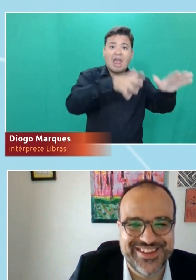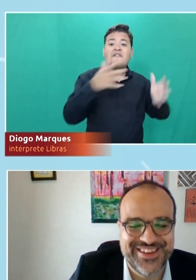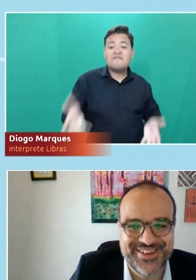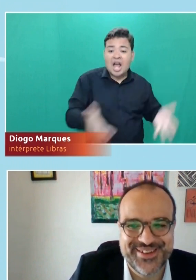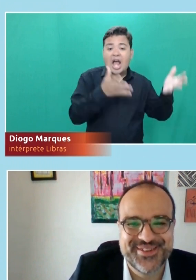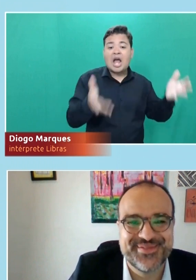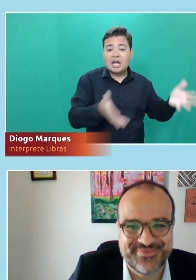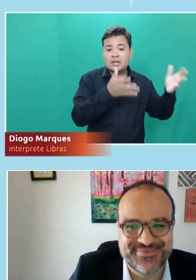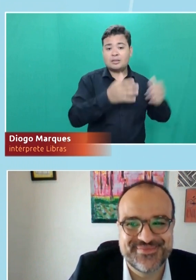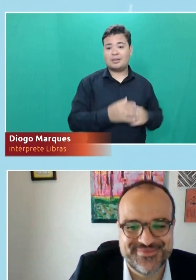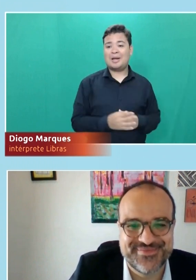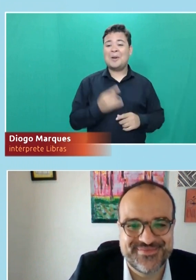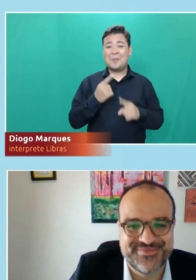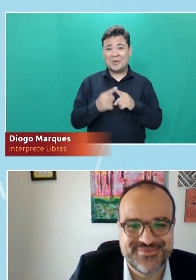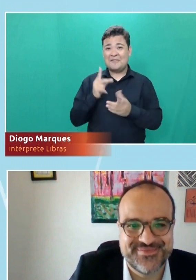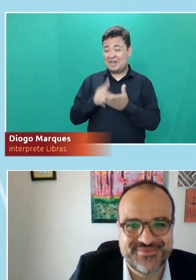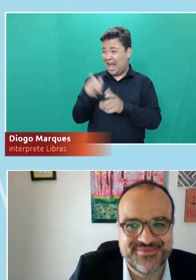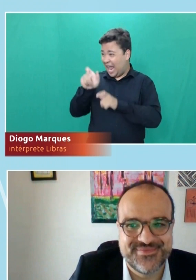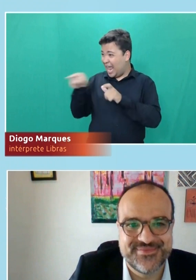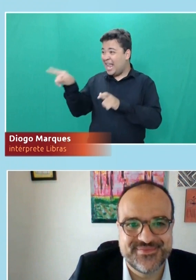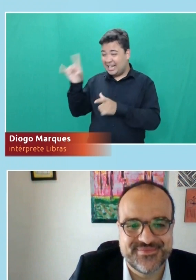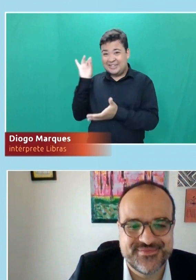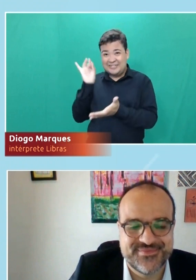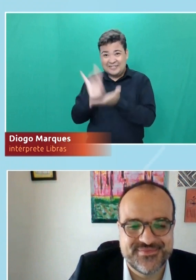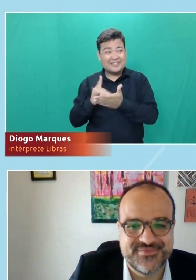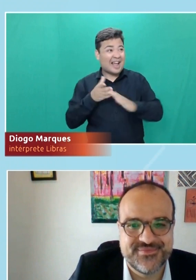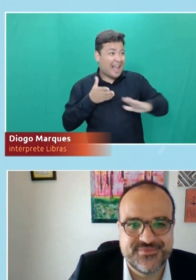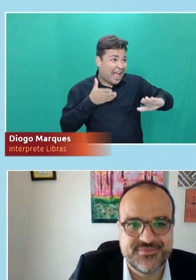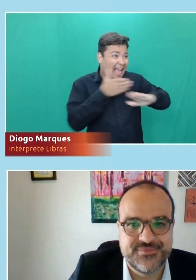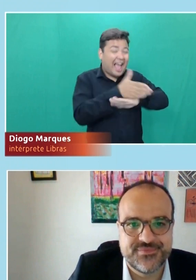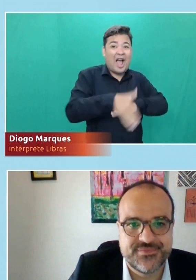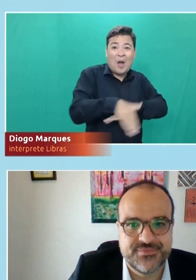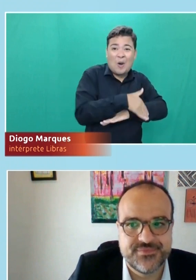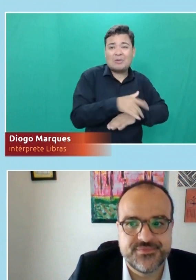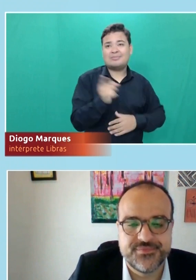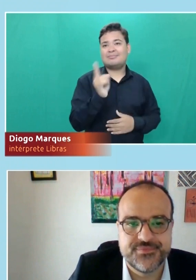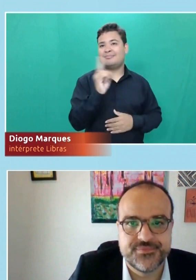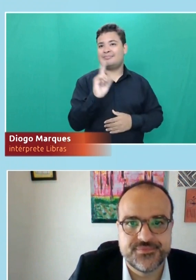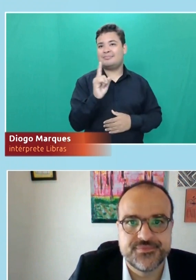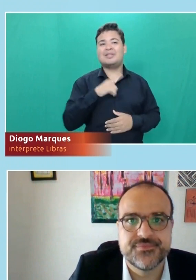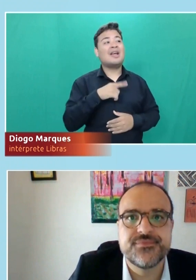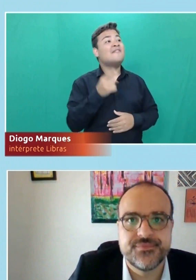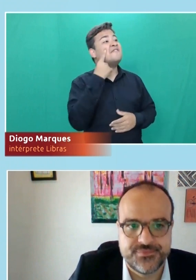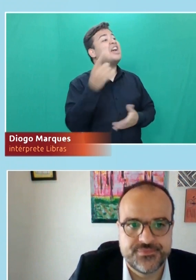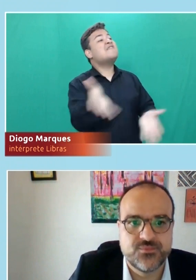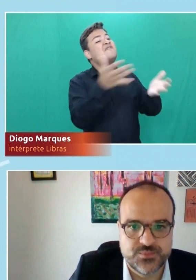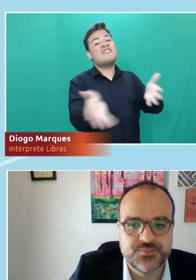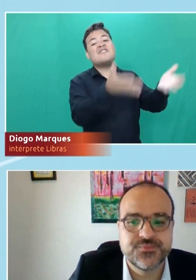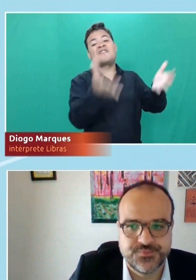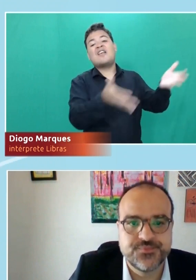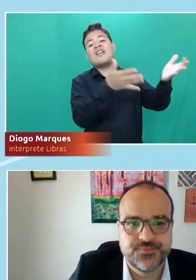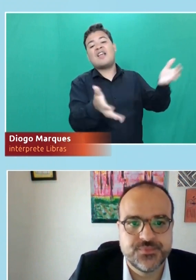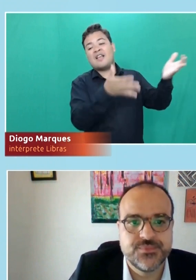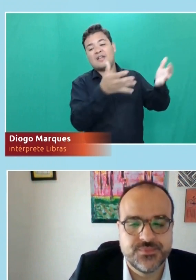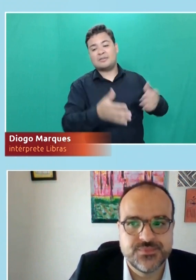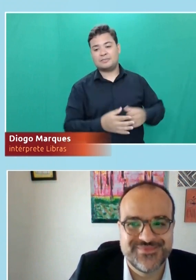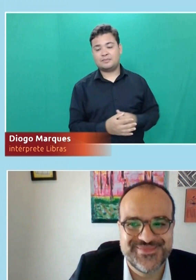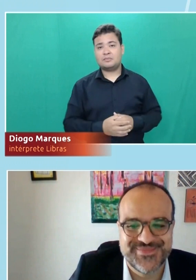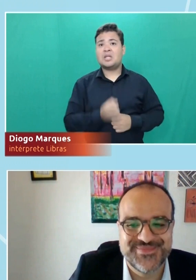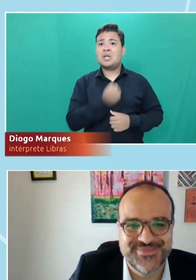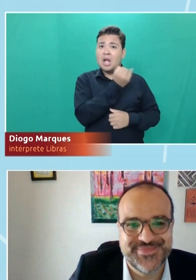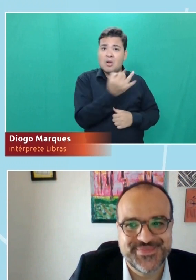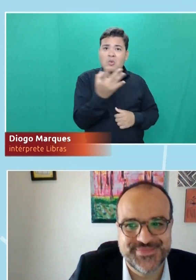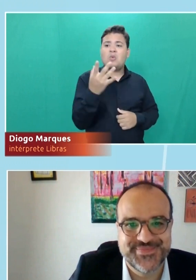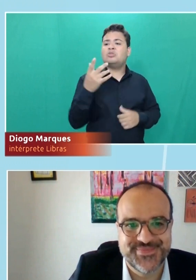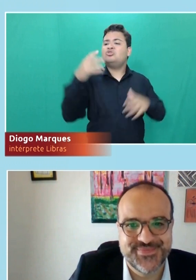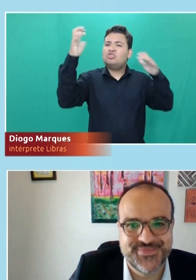Eles vão incitando esses movimentos e outras pessoas acabam se colocando, né, debaixo de chuva, de